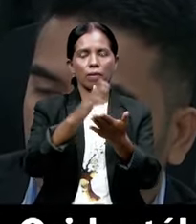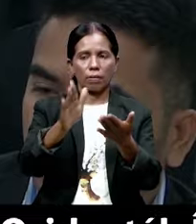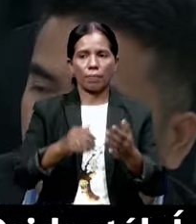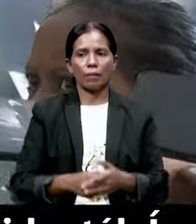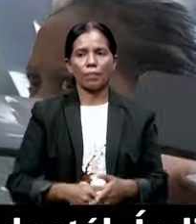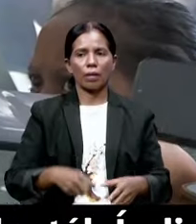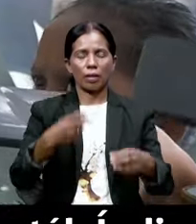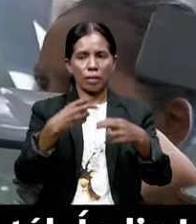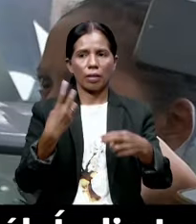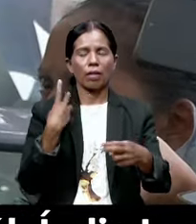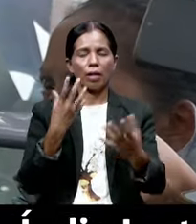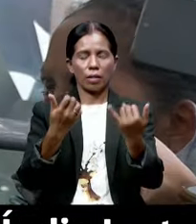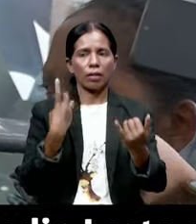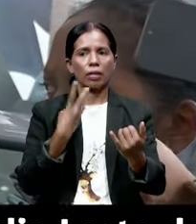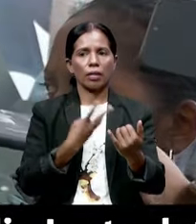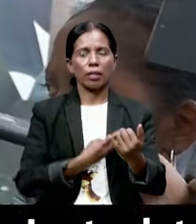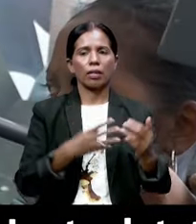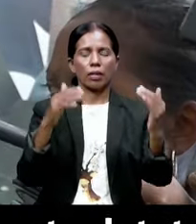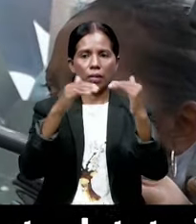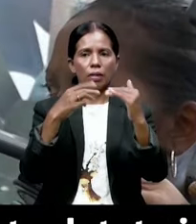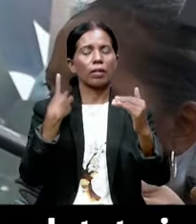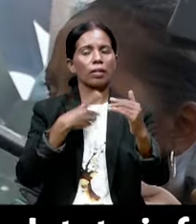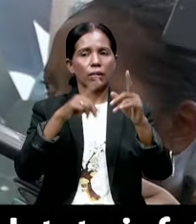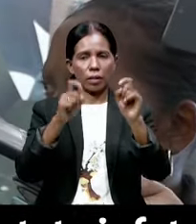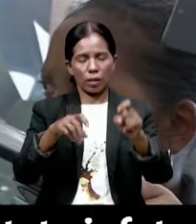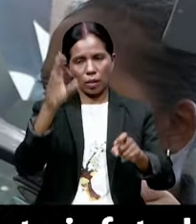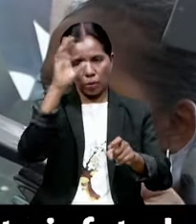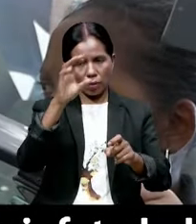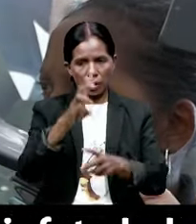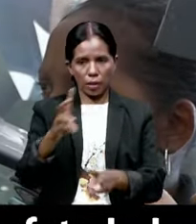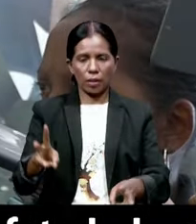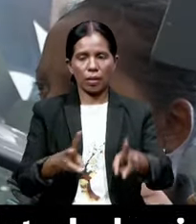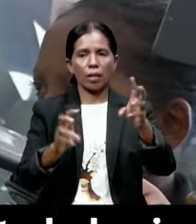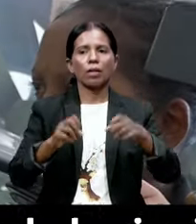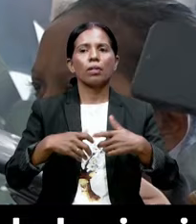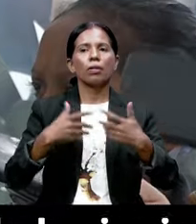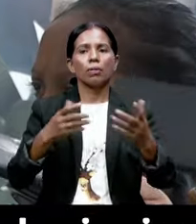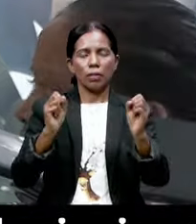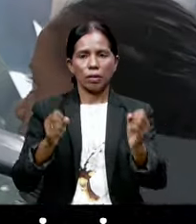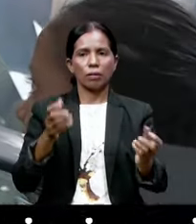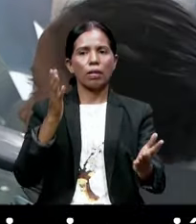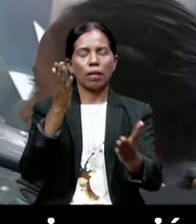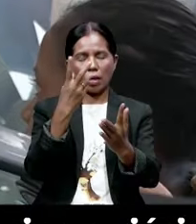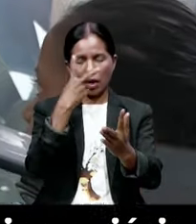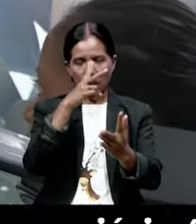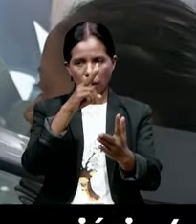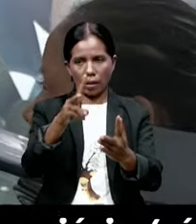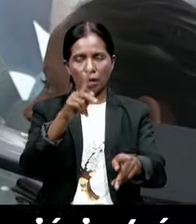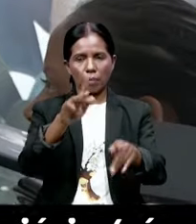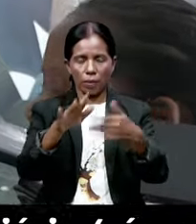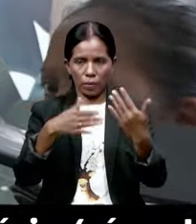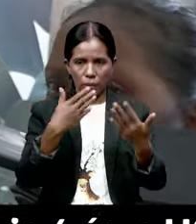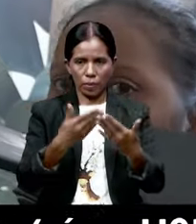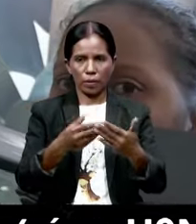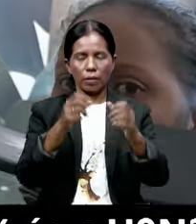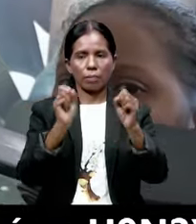Desafio ida neve mak agora se encontro makne ita tem ki buka dalang winsa para atu assisti consumidores sothoto atu